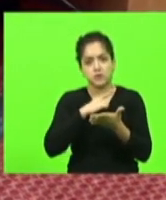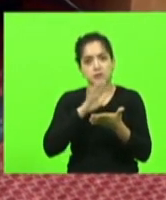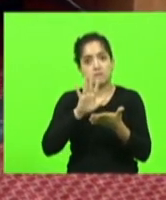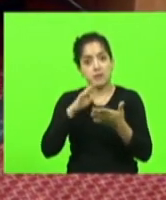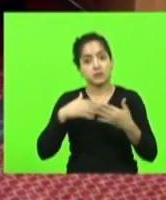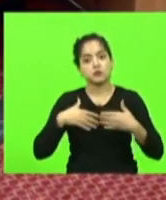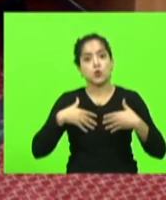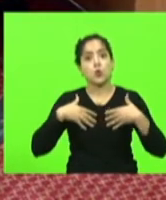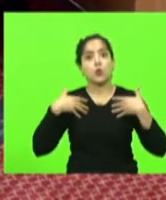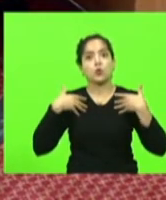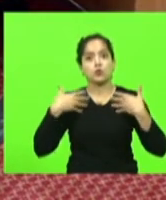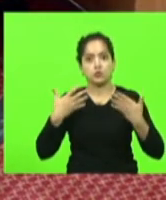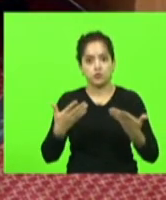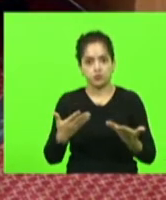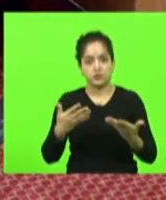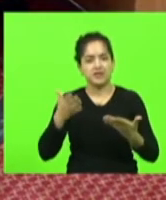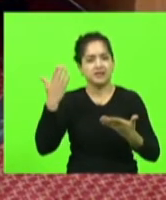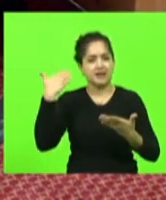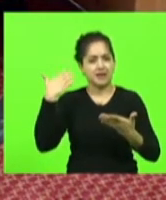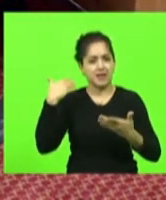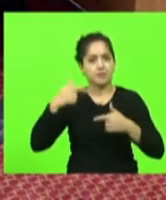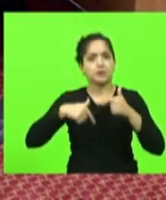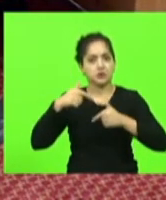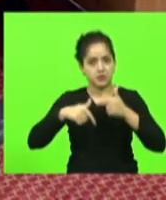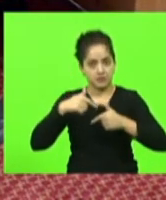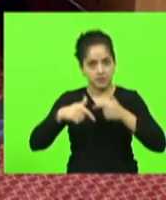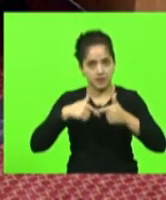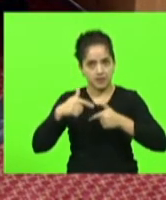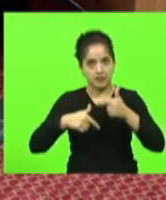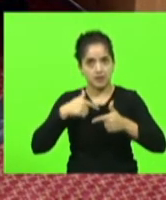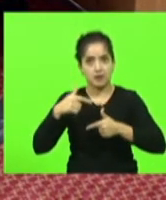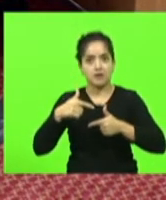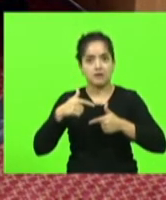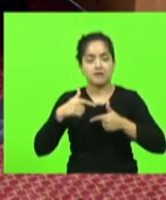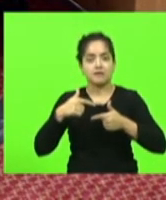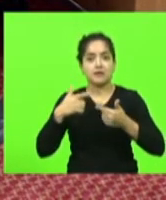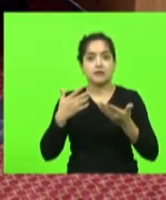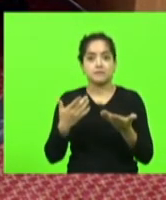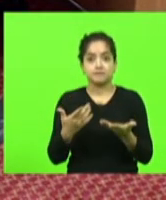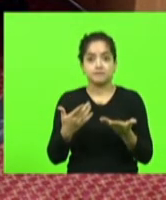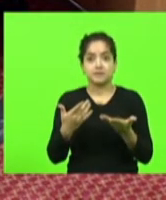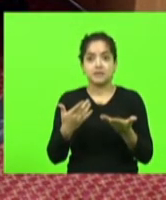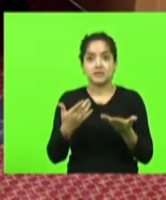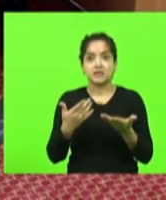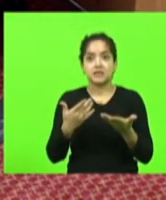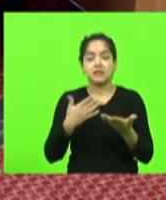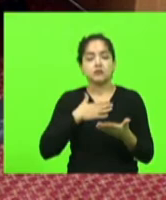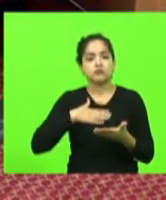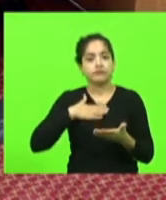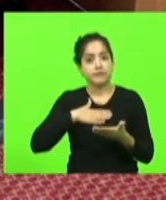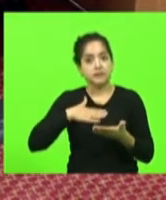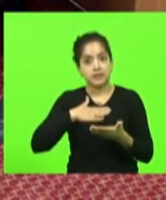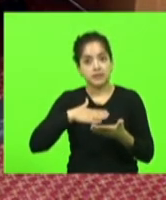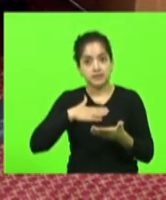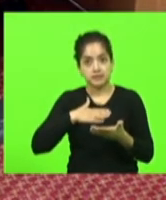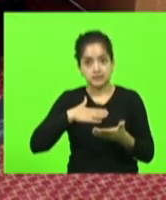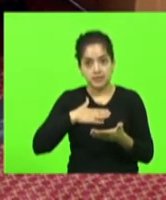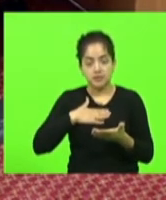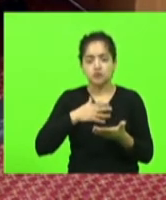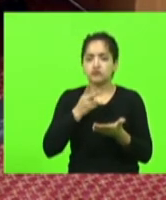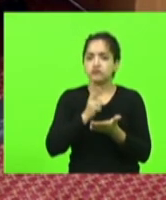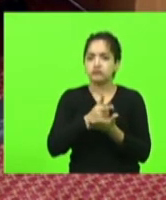e elogiou os membros da Assembleia constituinte de 1988 eu desejo assim que a gente